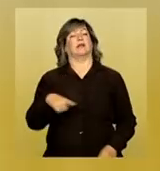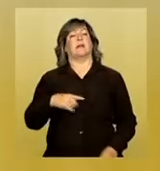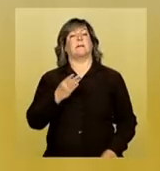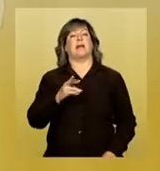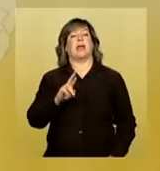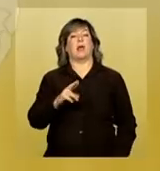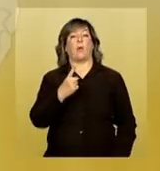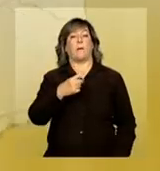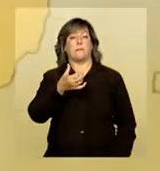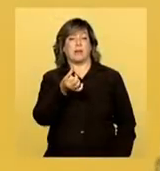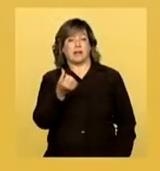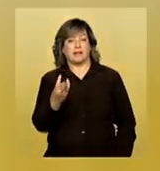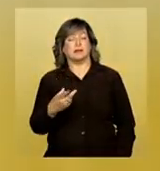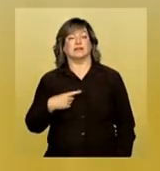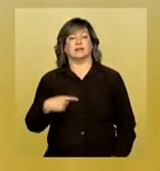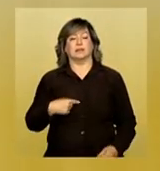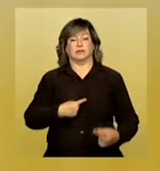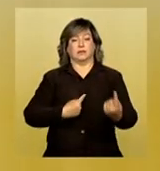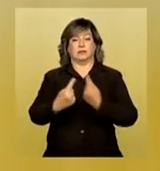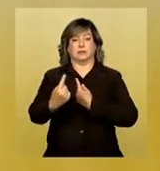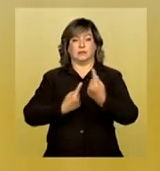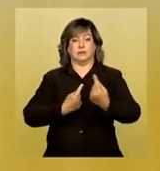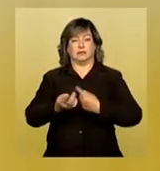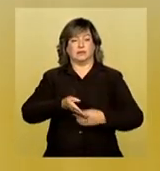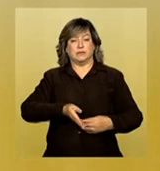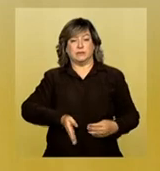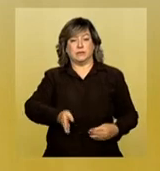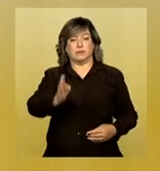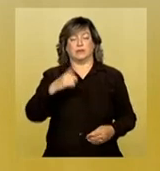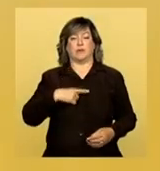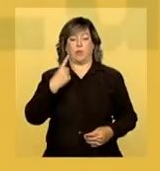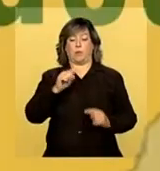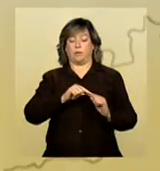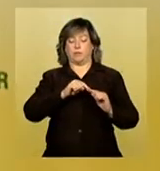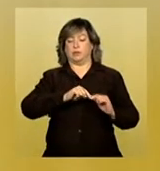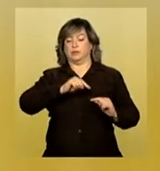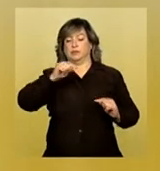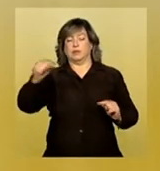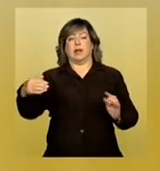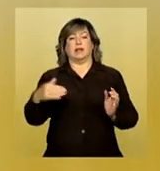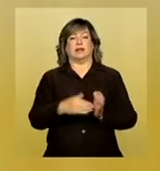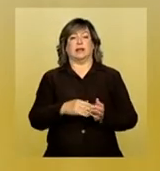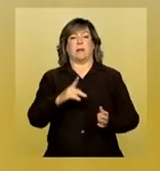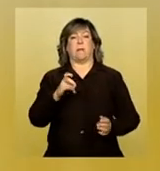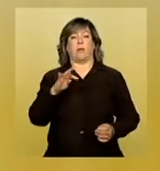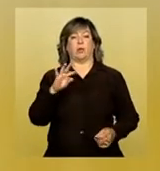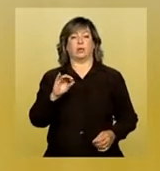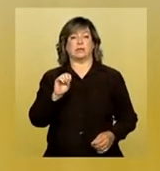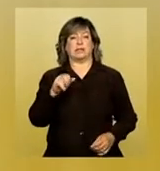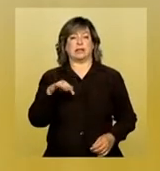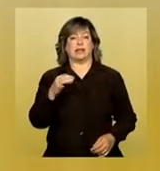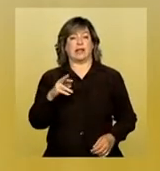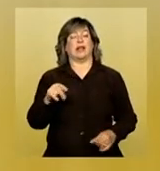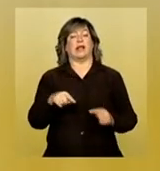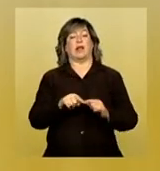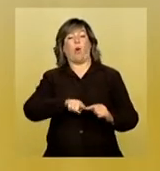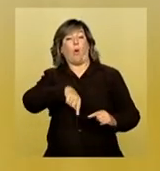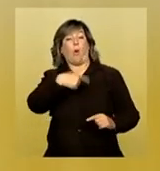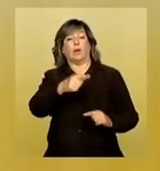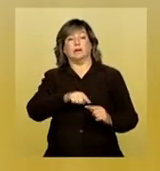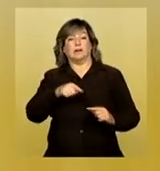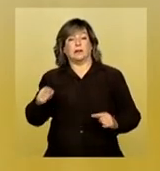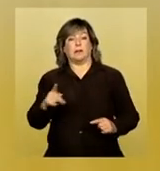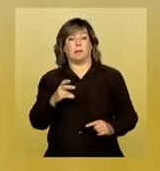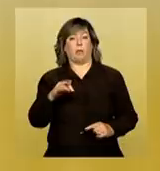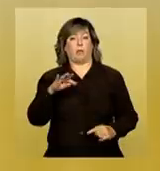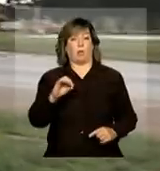A rodovia liga o município de Lucas do Rio Verde, em uma ponta, ao porto de Santarém, no Pará, e na outra, ao porto de